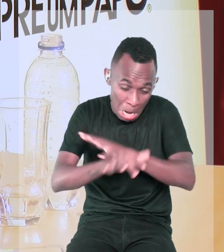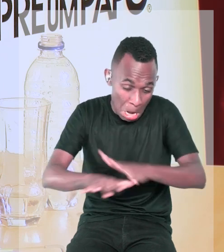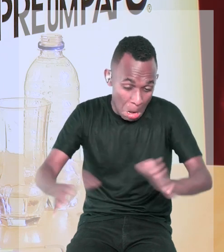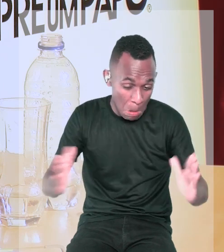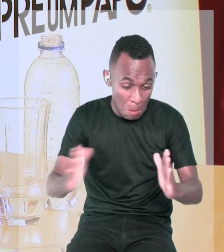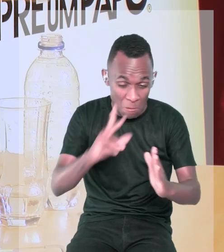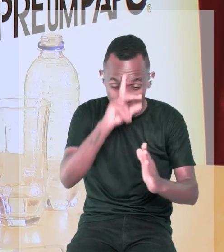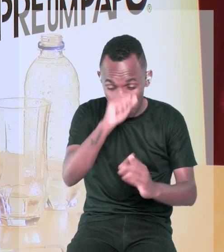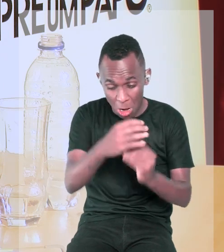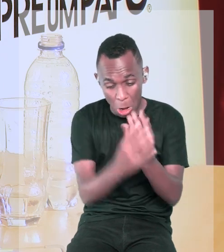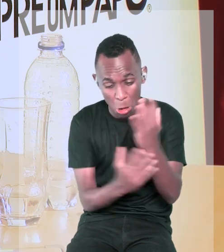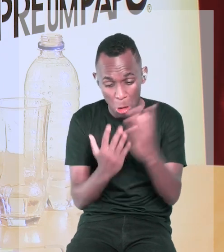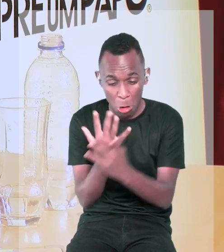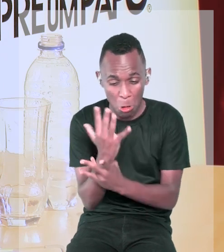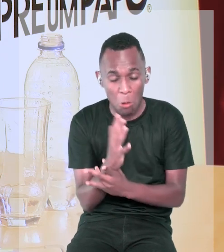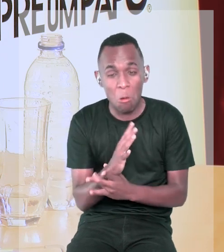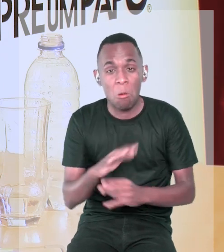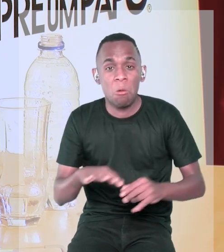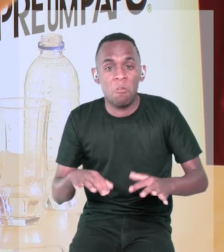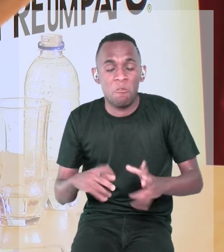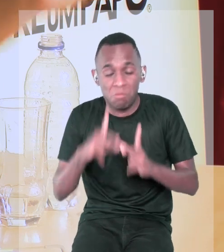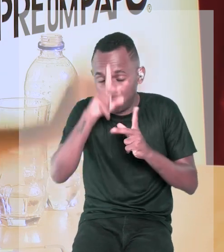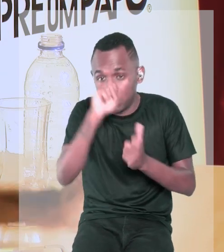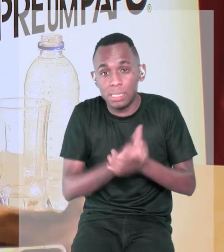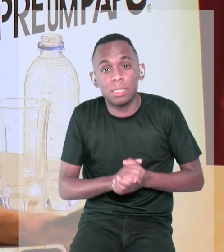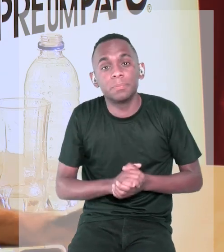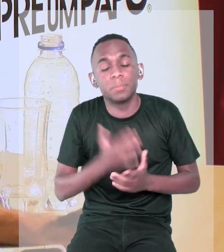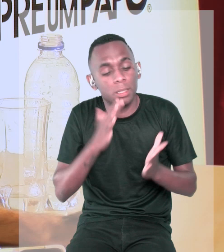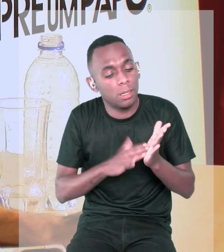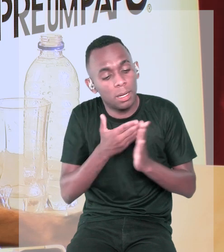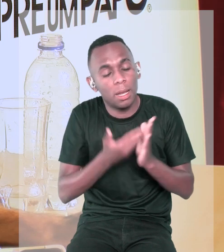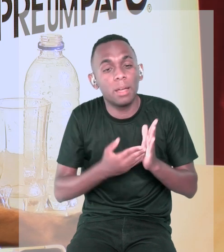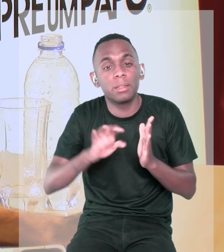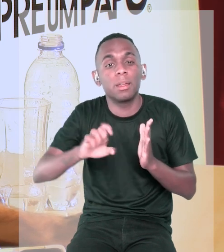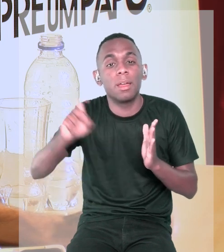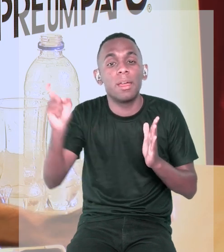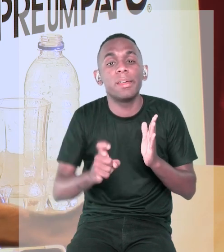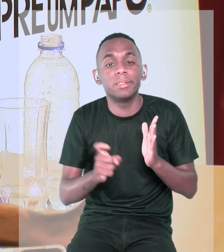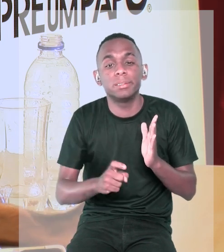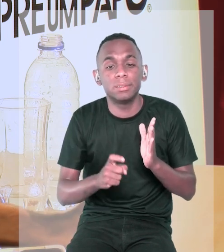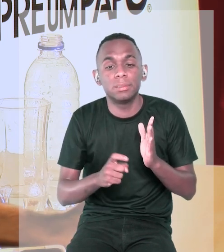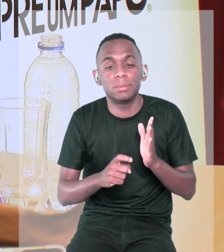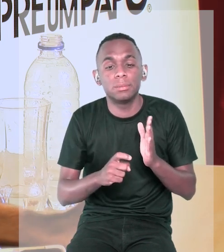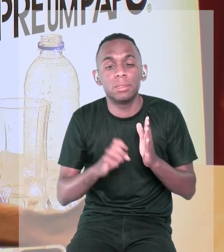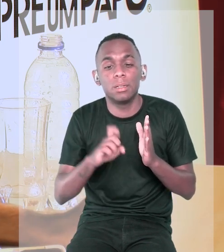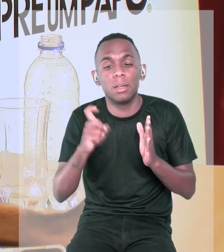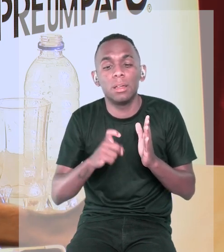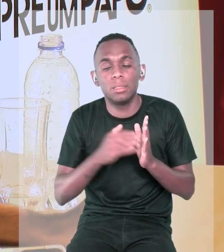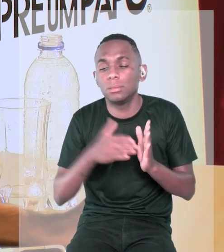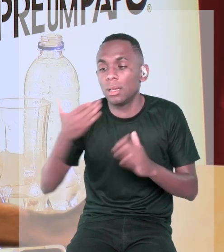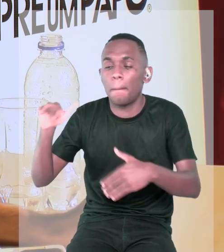para ex, é X que ele diz, né? Carta para ex. Mas ele joga no lixo a